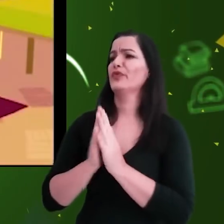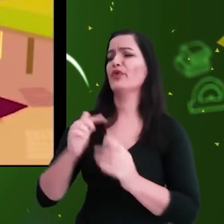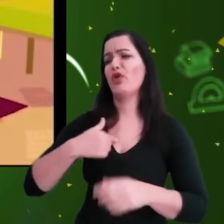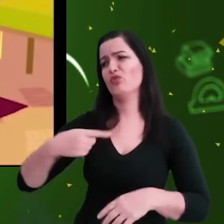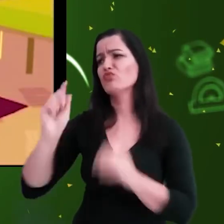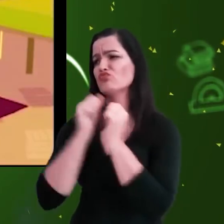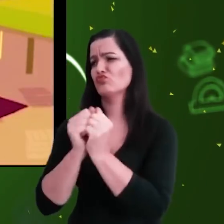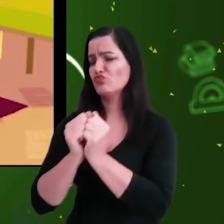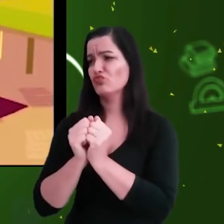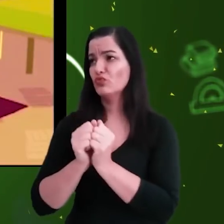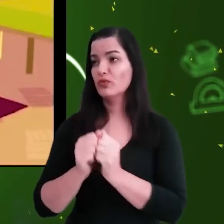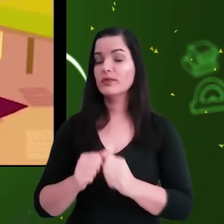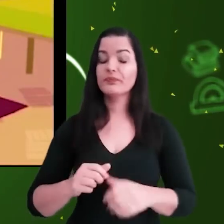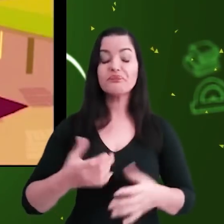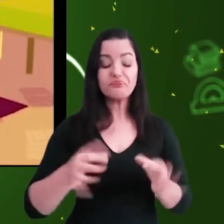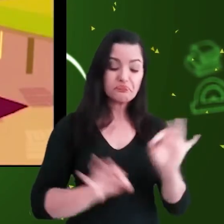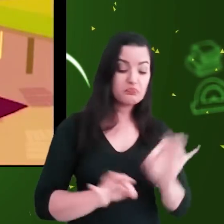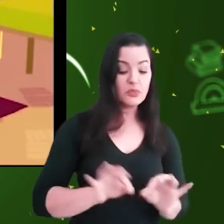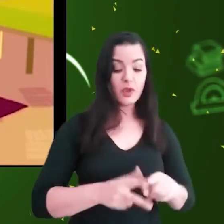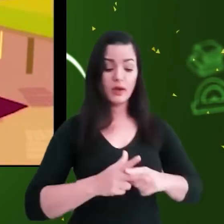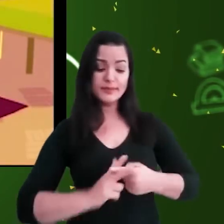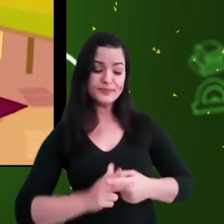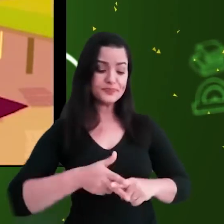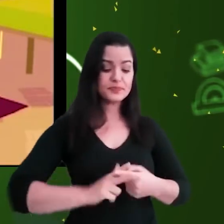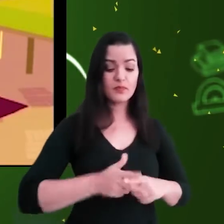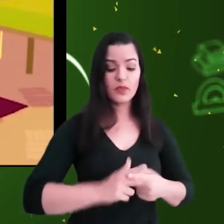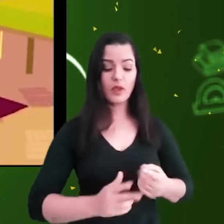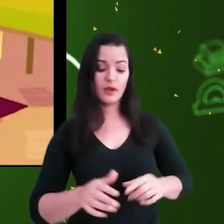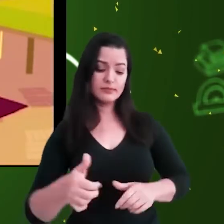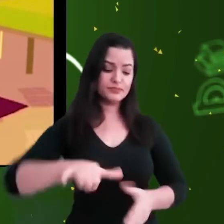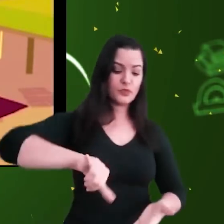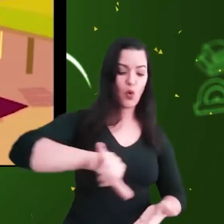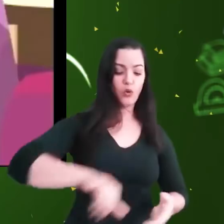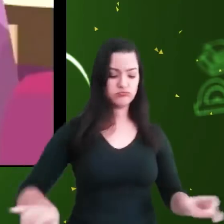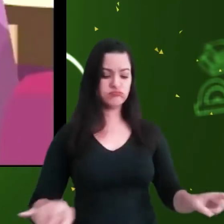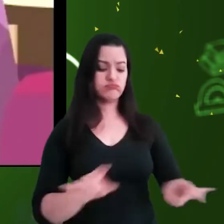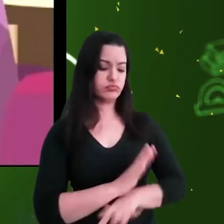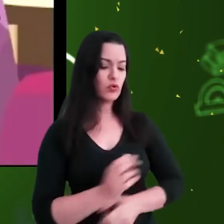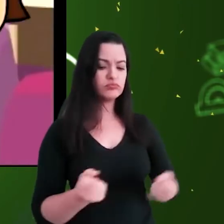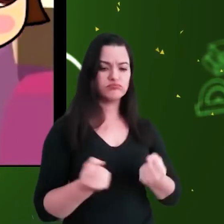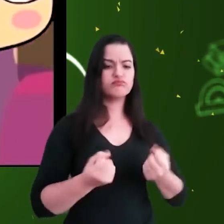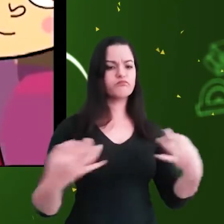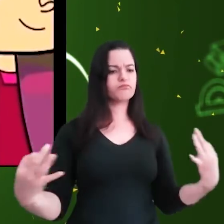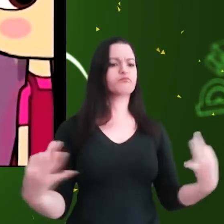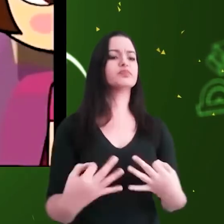da parafuseta, o óleo tá bom. O carro tá pronto.